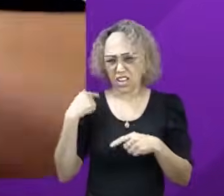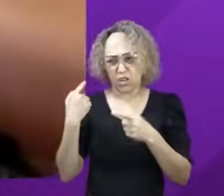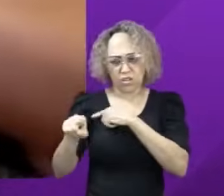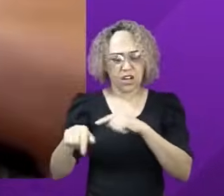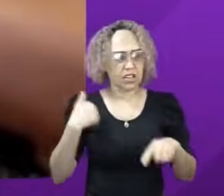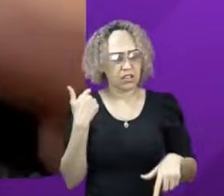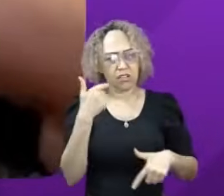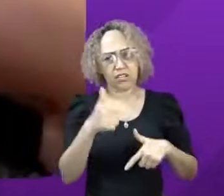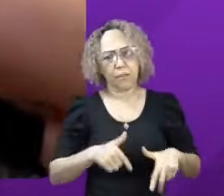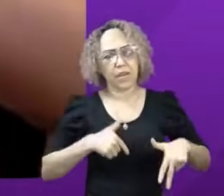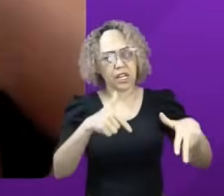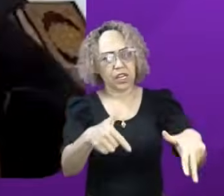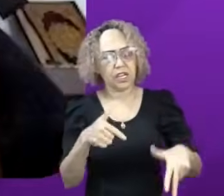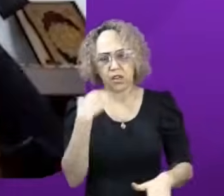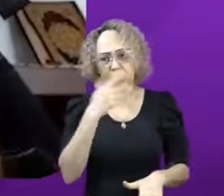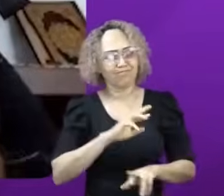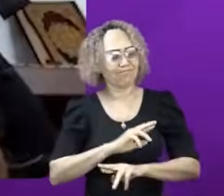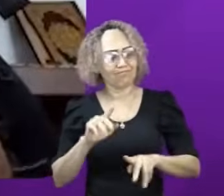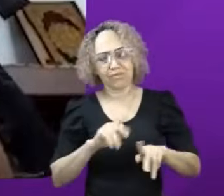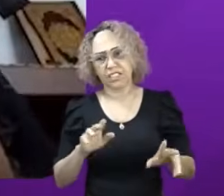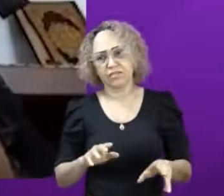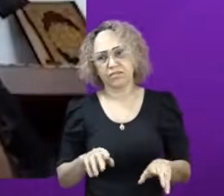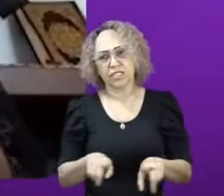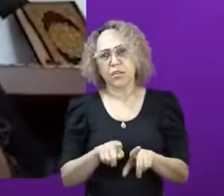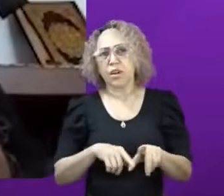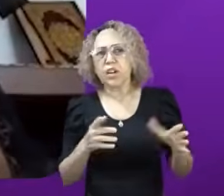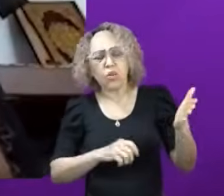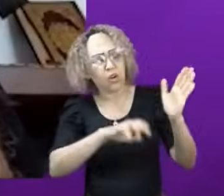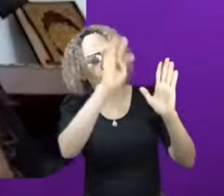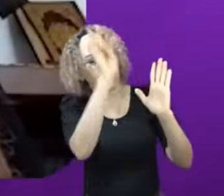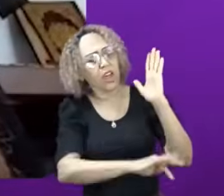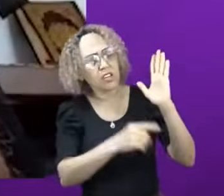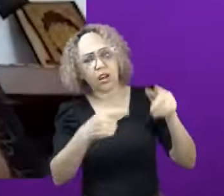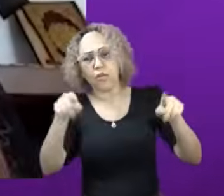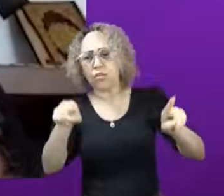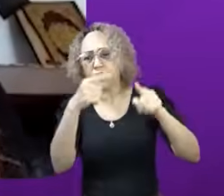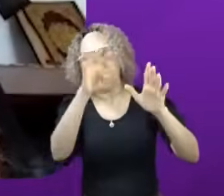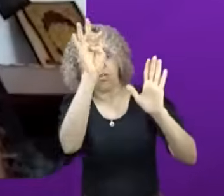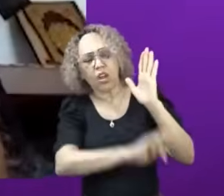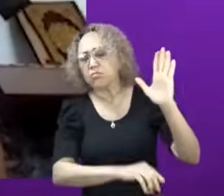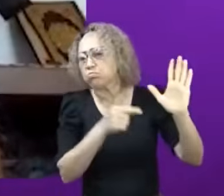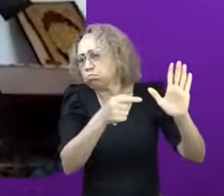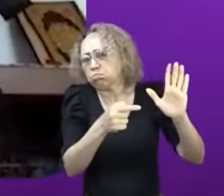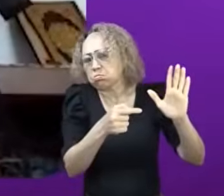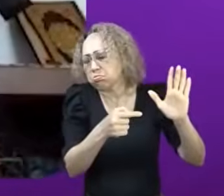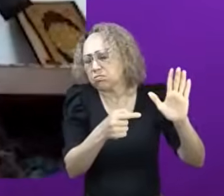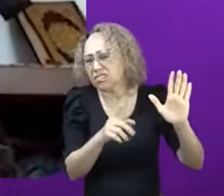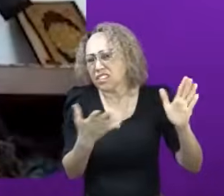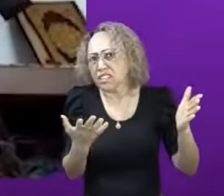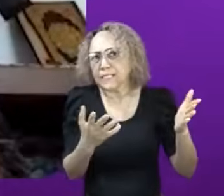militância. E quando a letra também não traz nenhuma mensagem revolucionária. Então, a